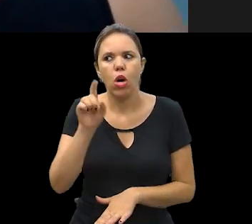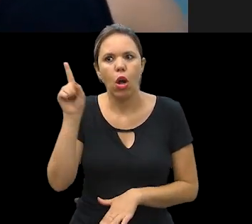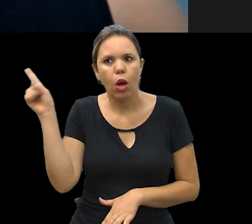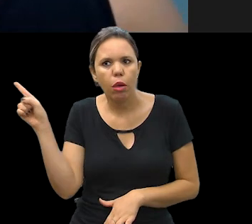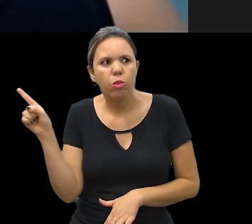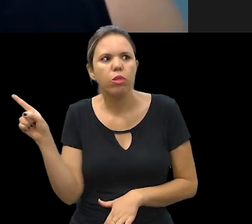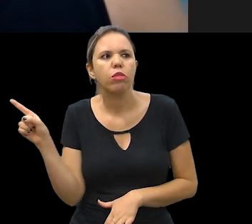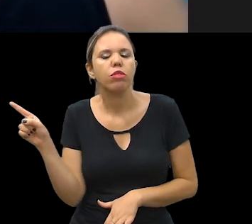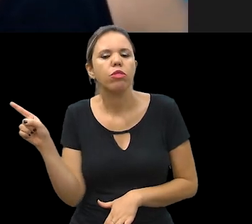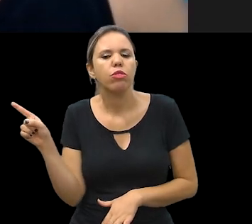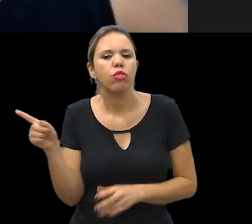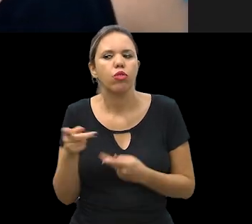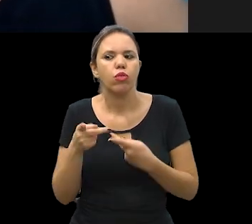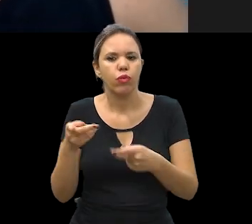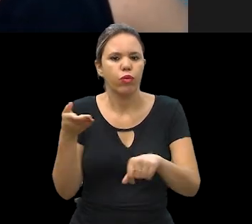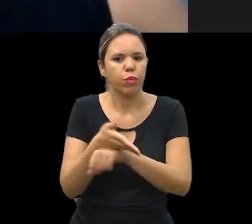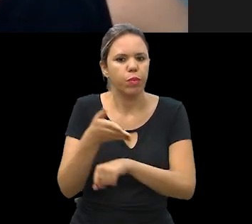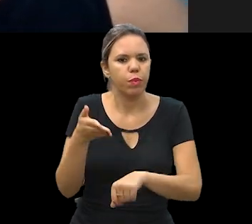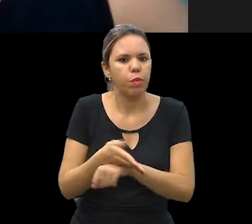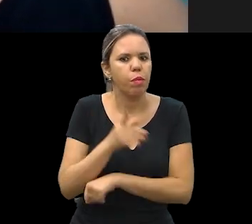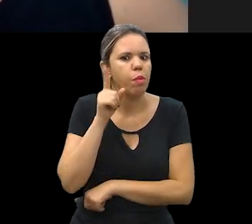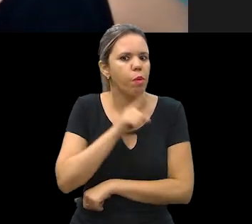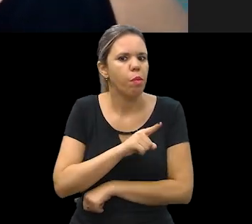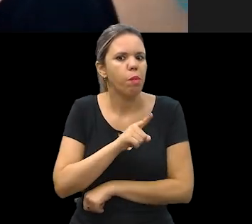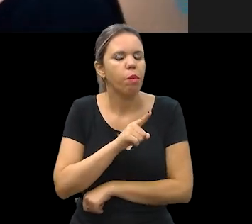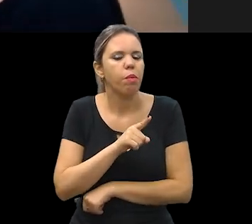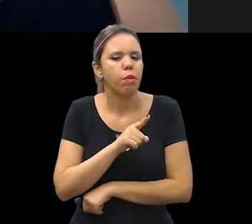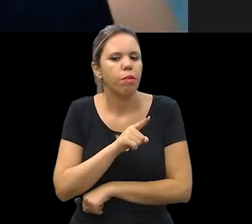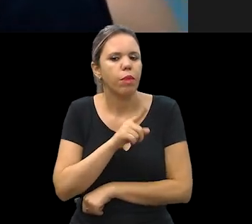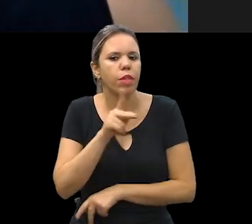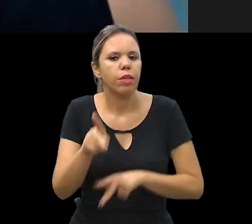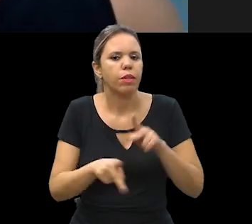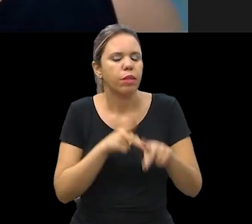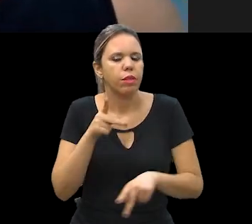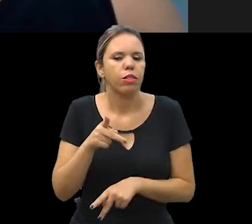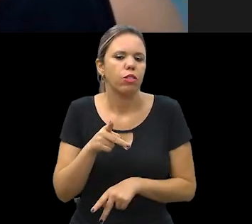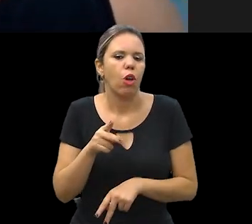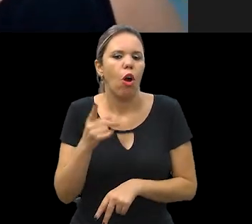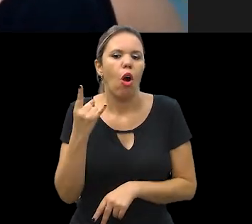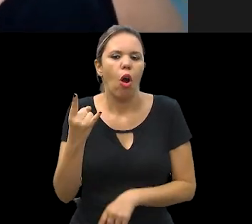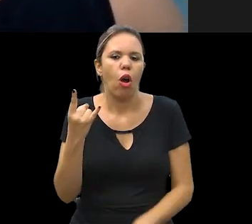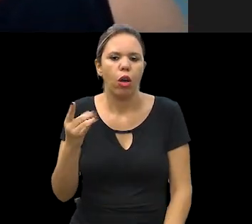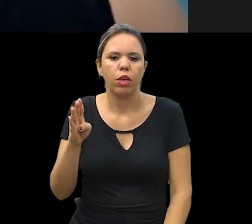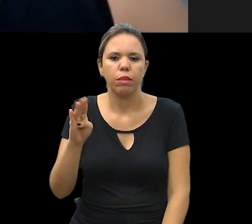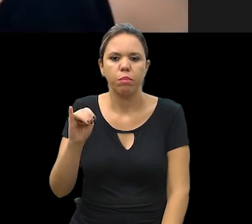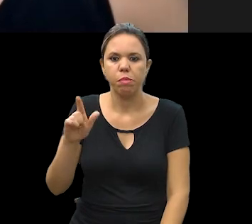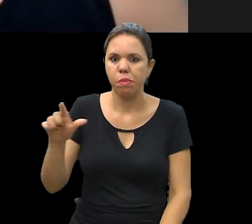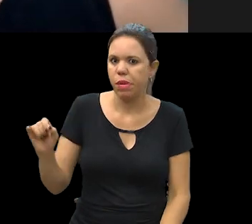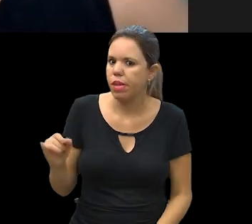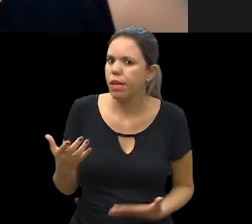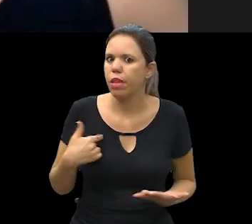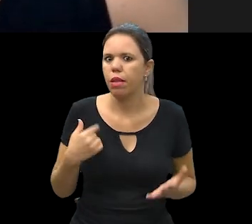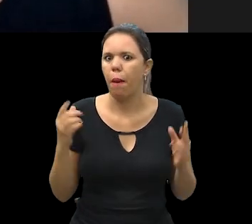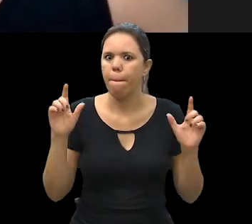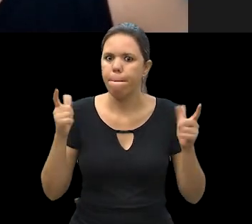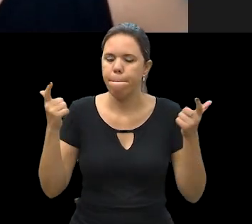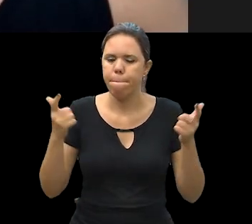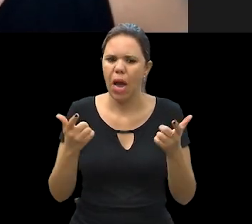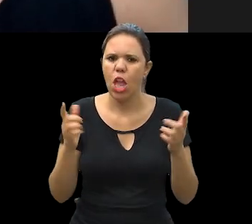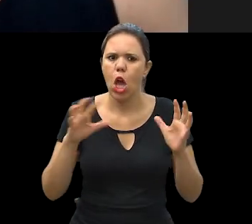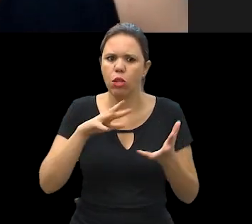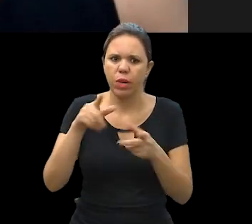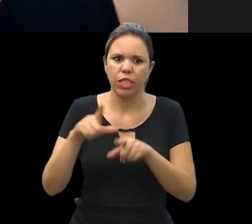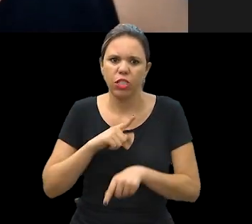turnê europeia, nós recebemos o convite para participar. E para a galera do Rockabilly, esse é o maior festival que existe no